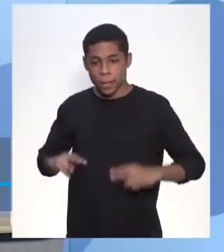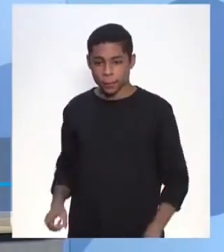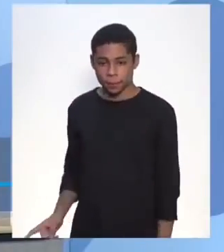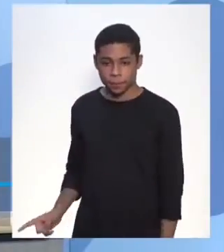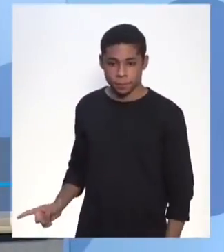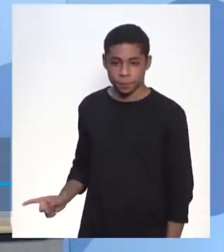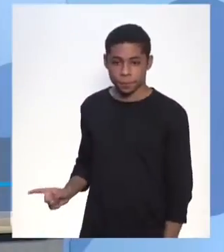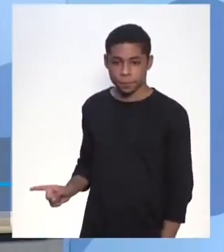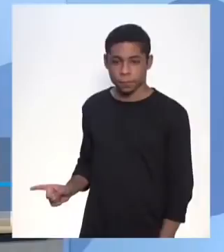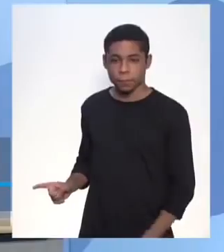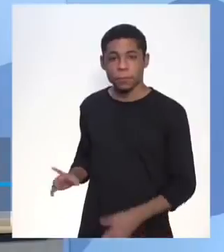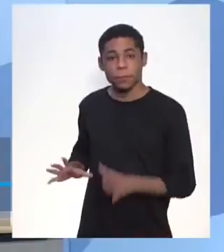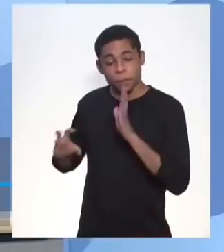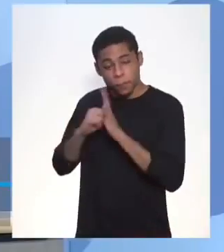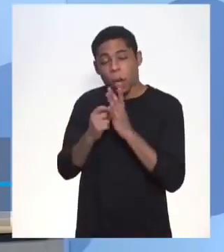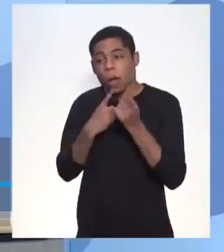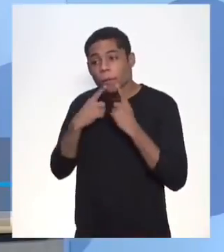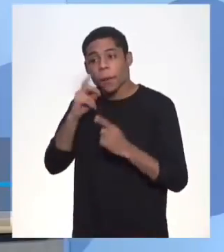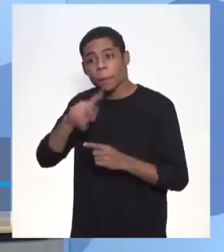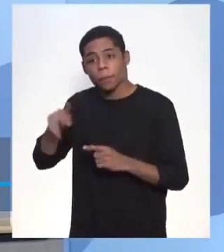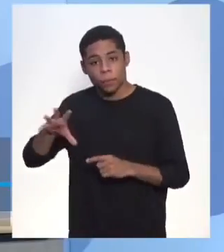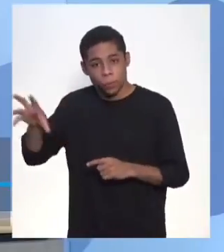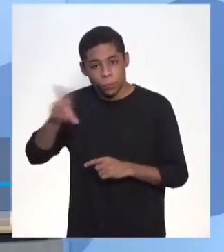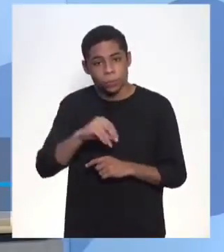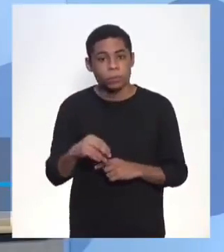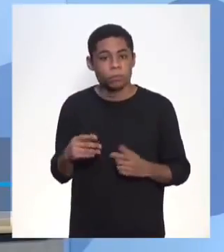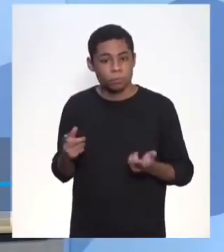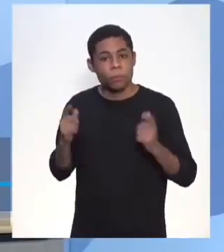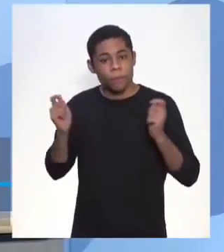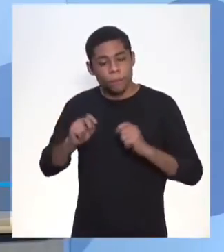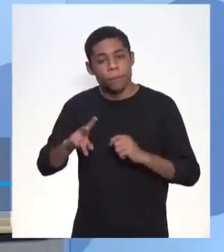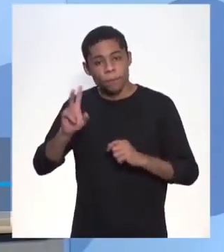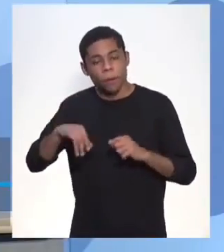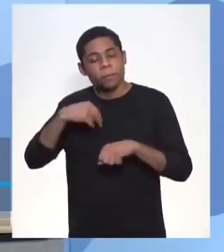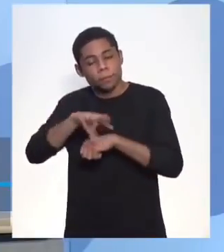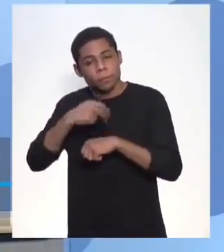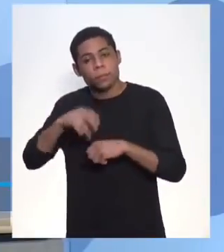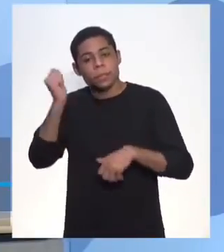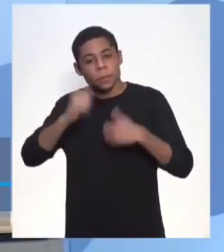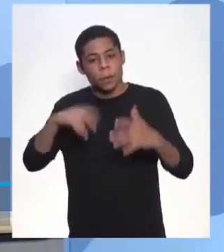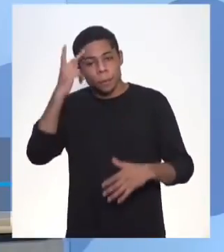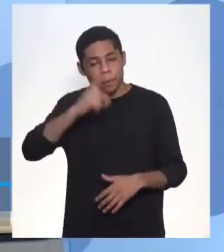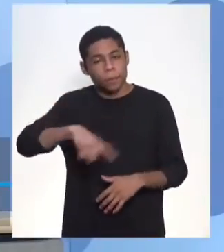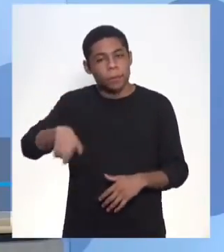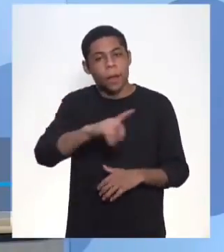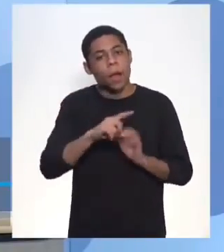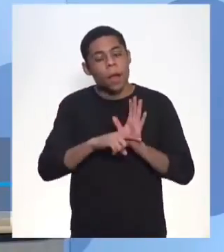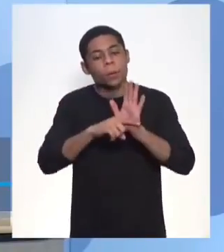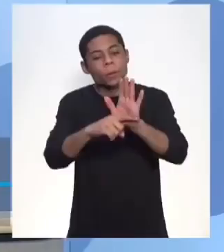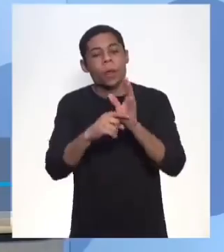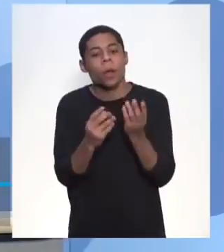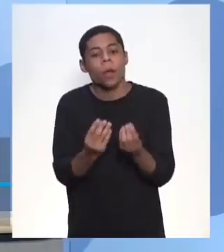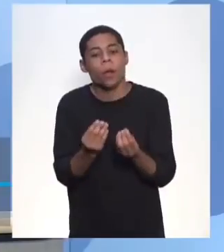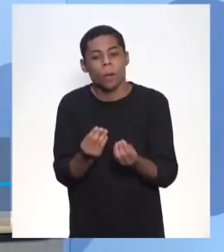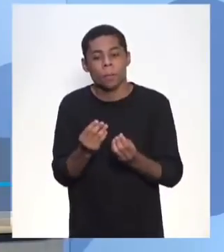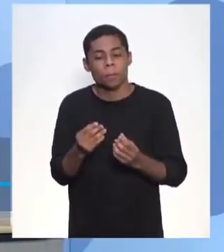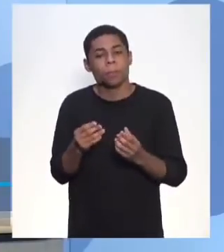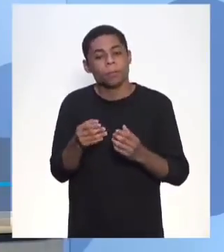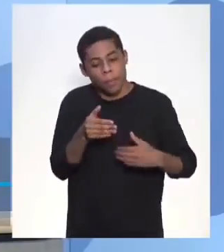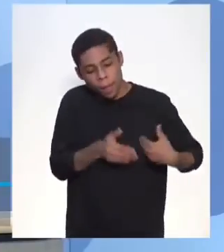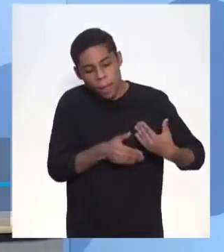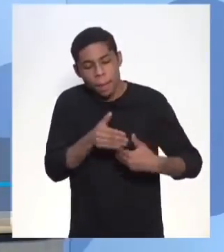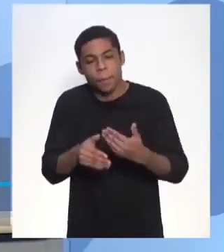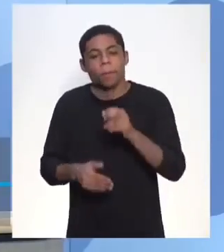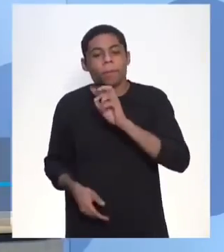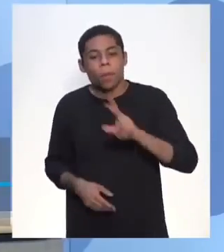se inscrevam, converse com seus professores também, a gente vai passar também, a gente ajuda vocês a fazerem, concluir as etapas.